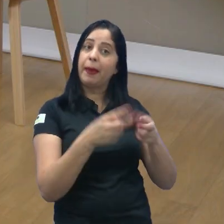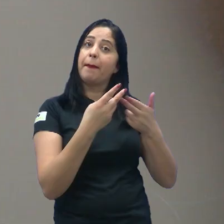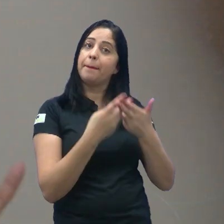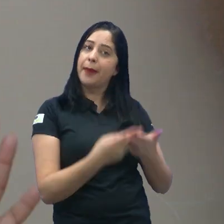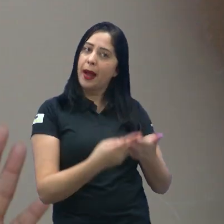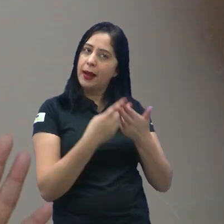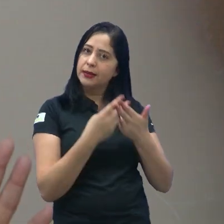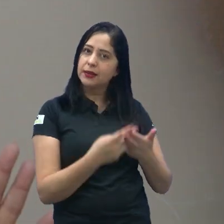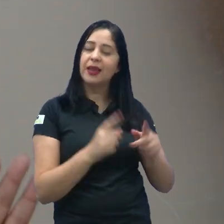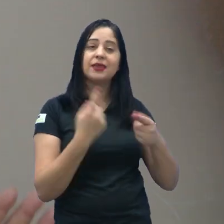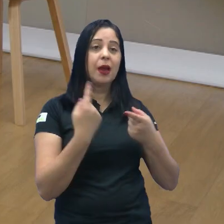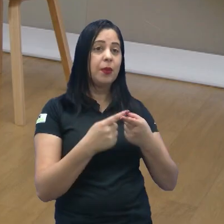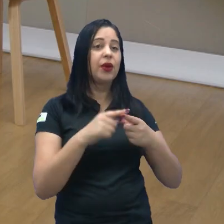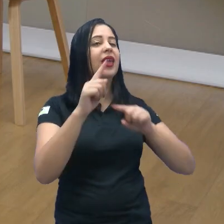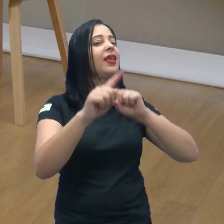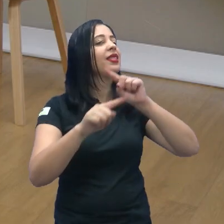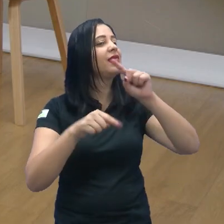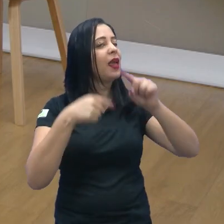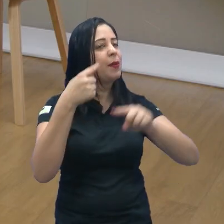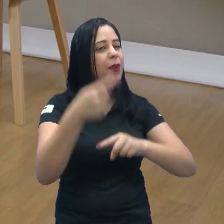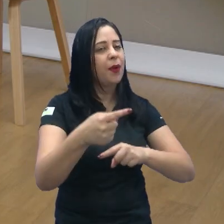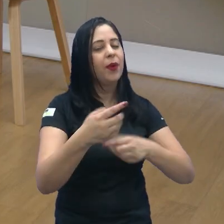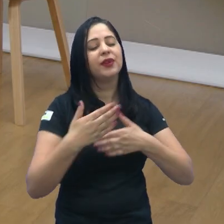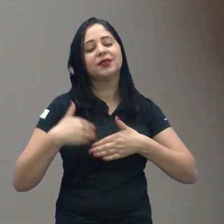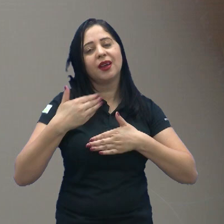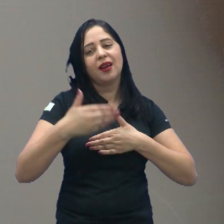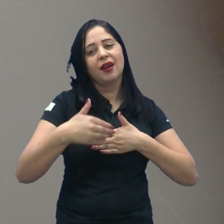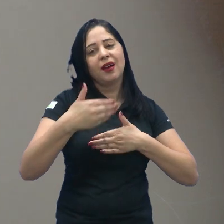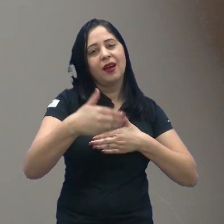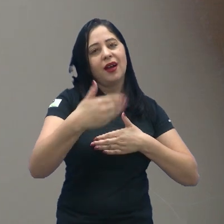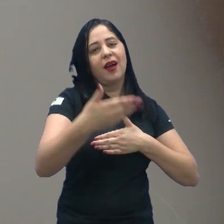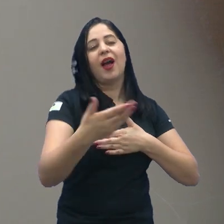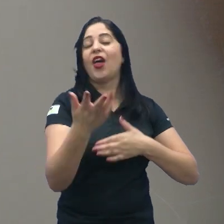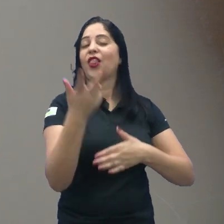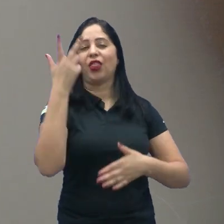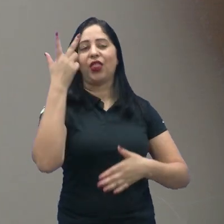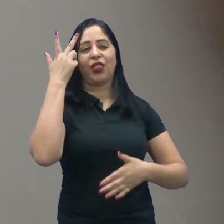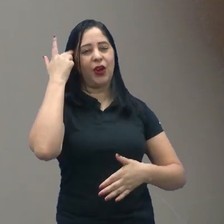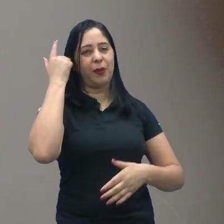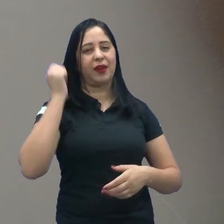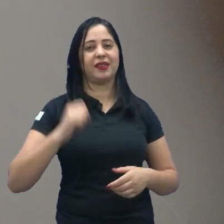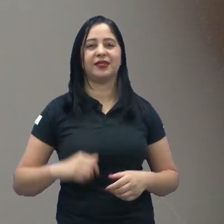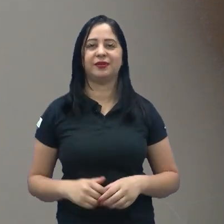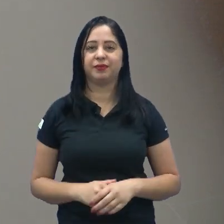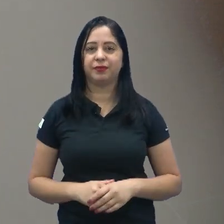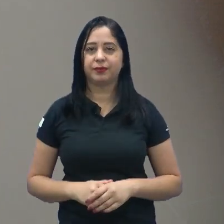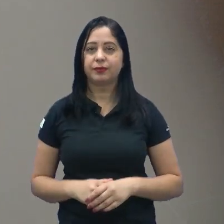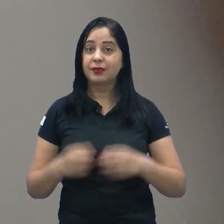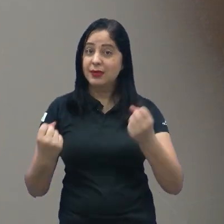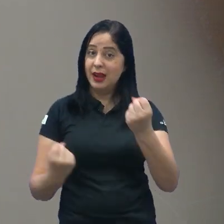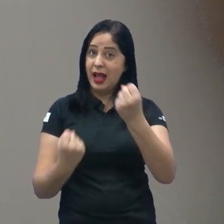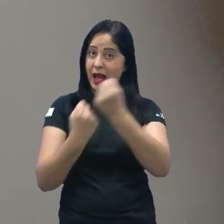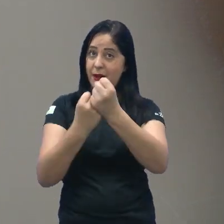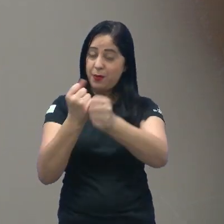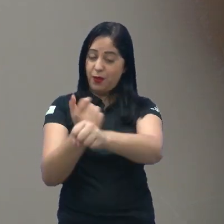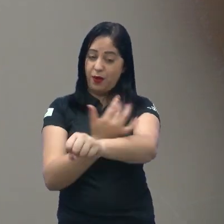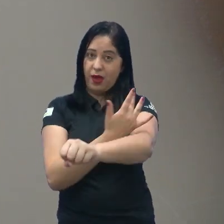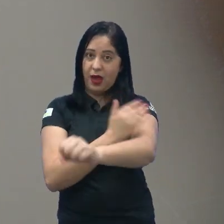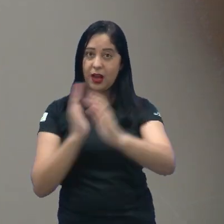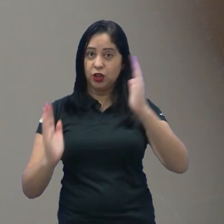volta aos eixos. Tudo volta aos eixos, tudo volta aos eixos. Ótimo. Olha só, gente, o apoio emocional durante a